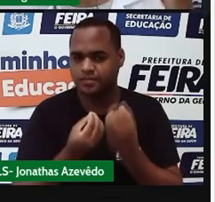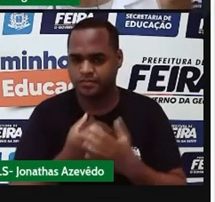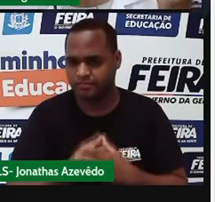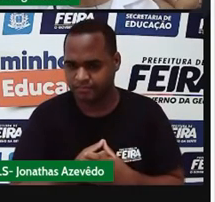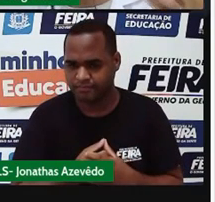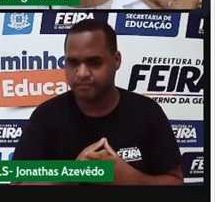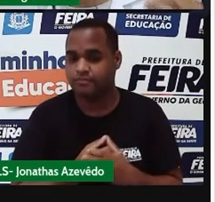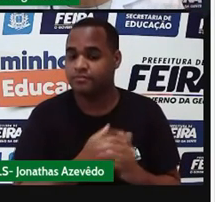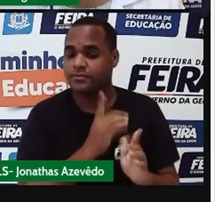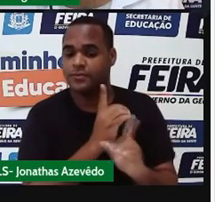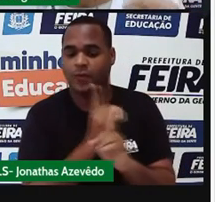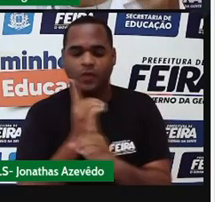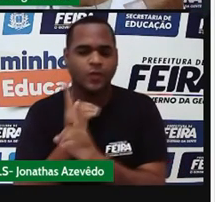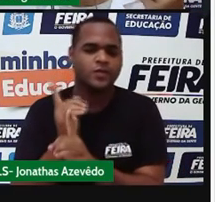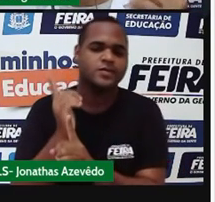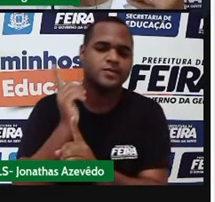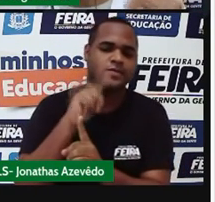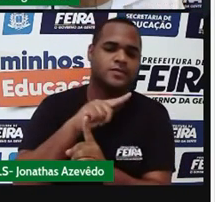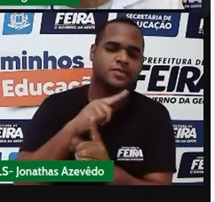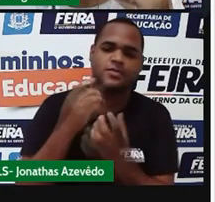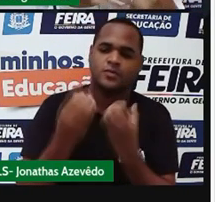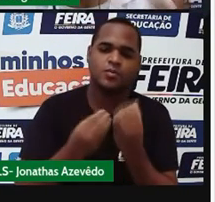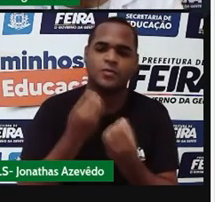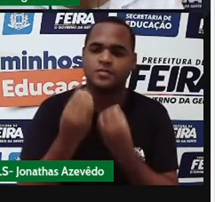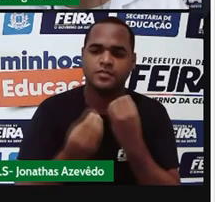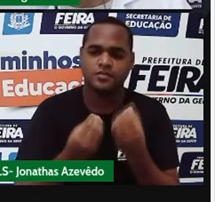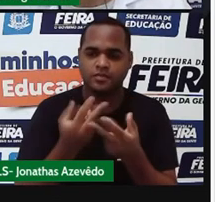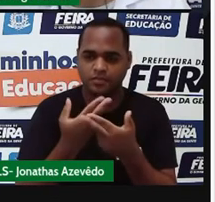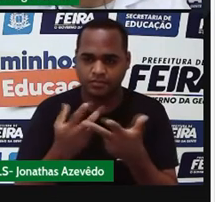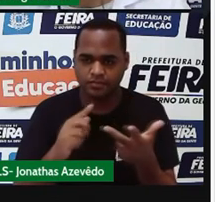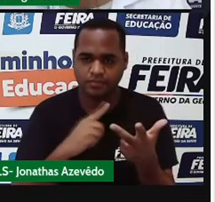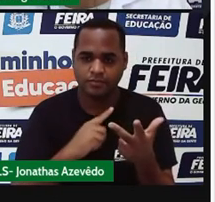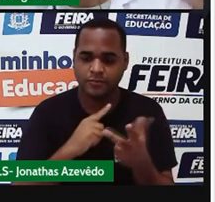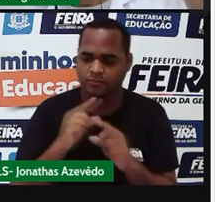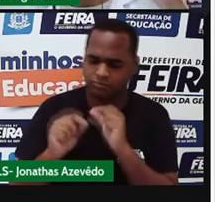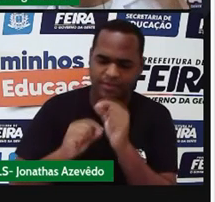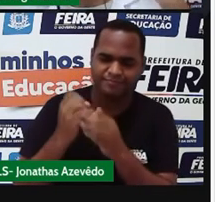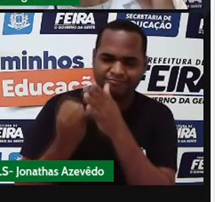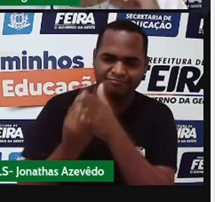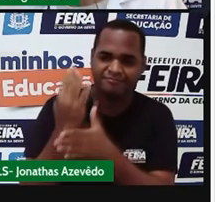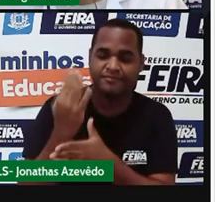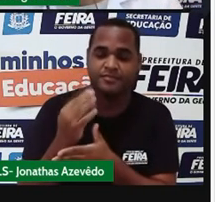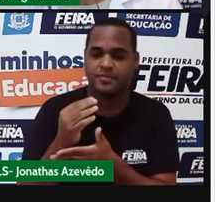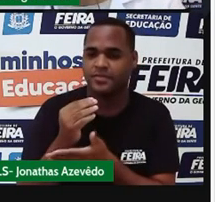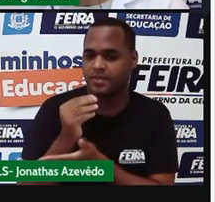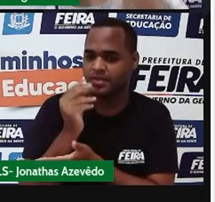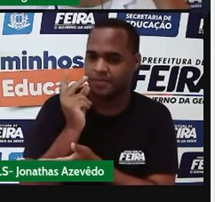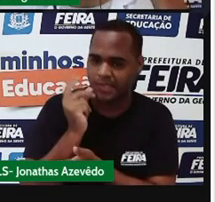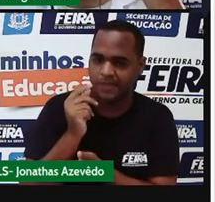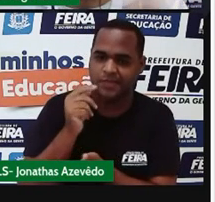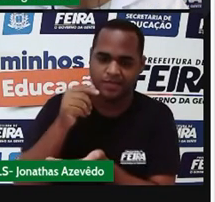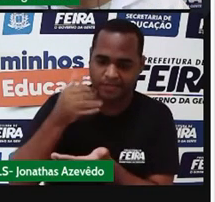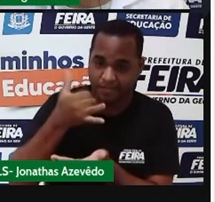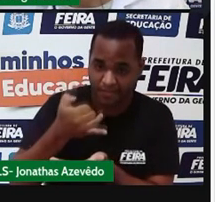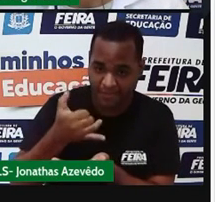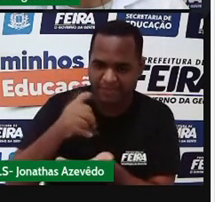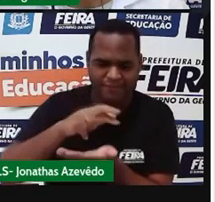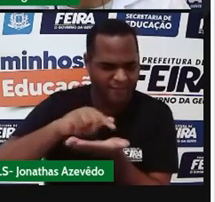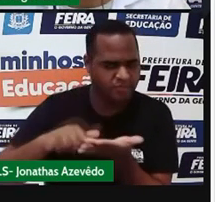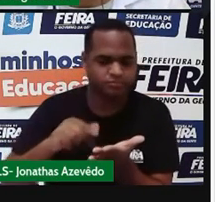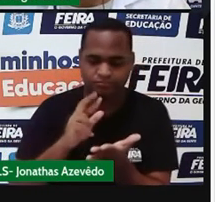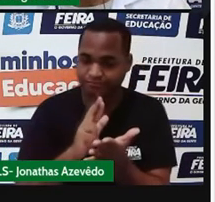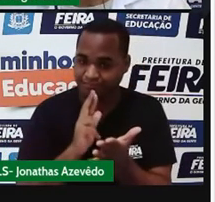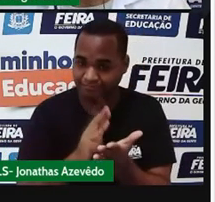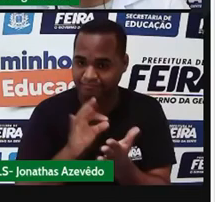mas que a gente vai conseguir encontrar as frações que geraram essas dízimas papel lápis e borracha na mão vem comigo